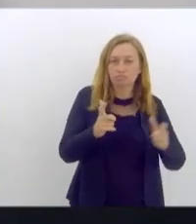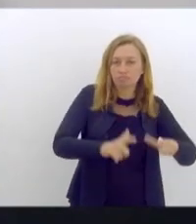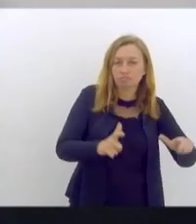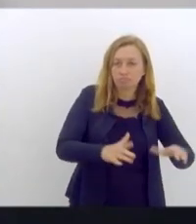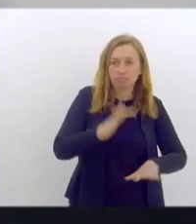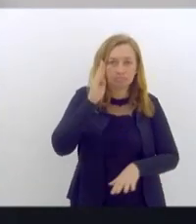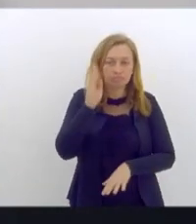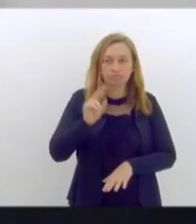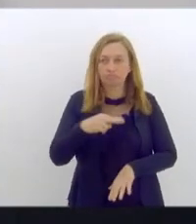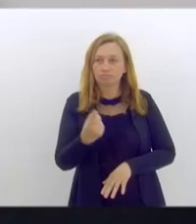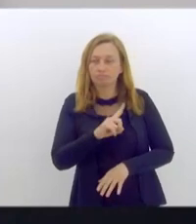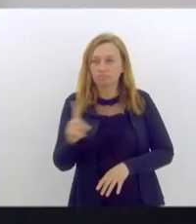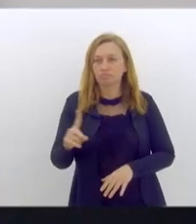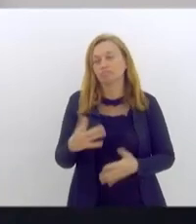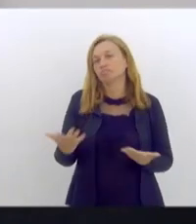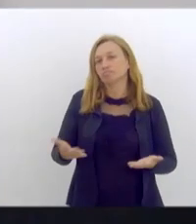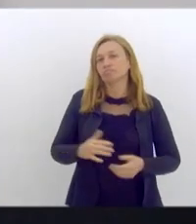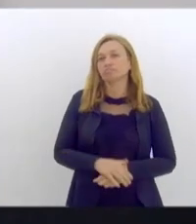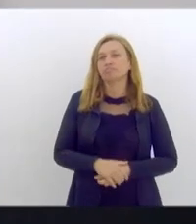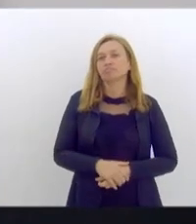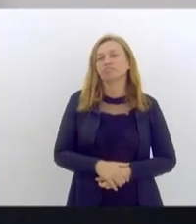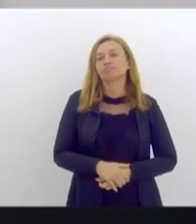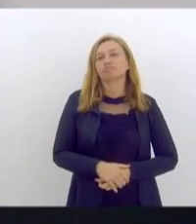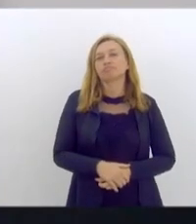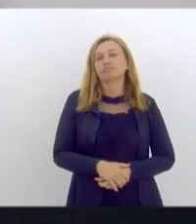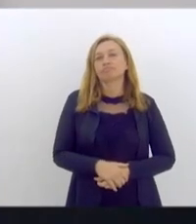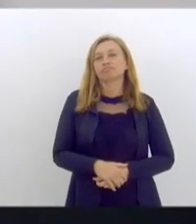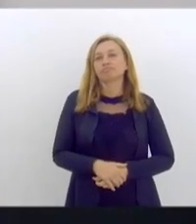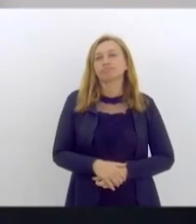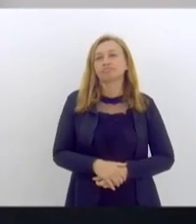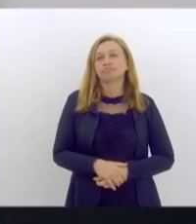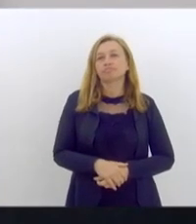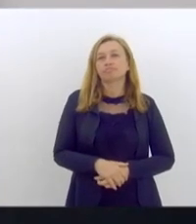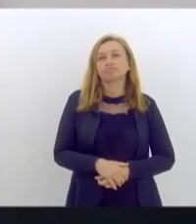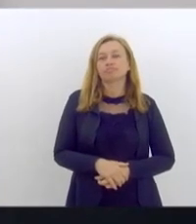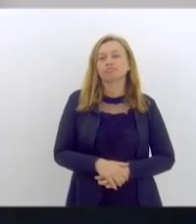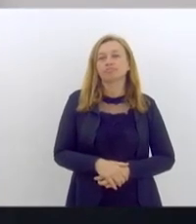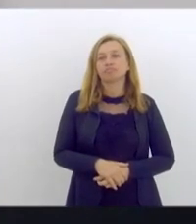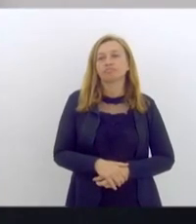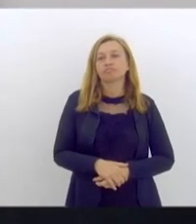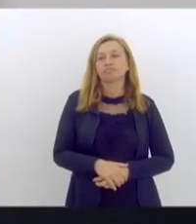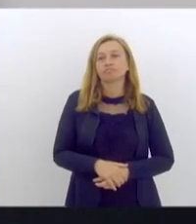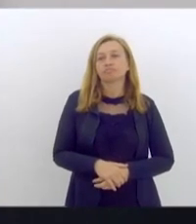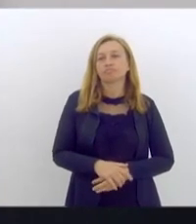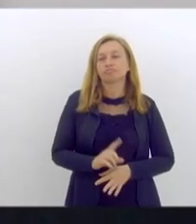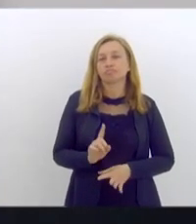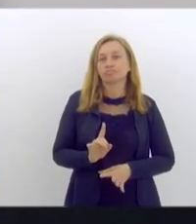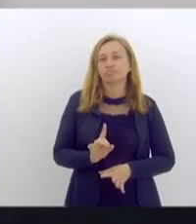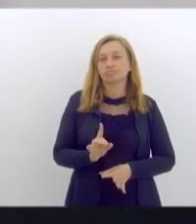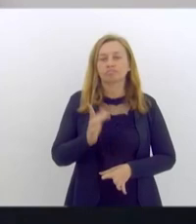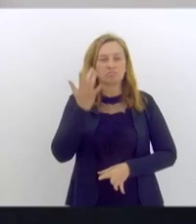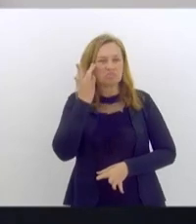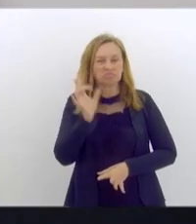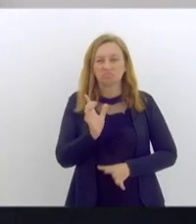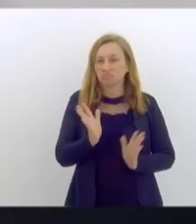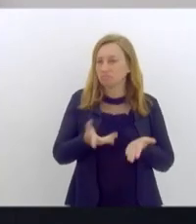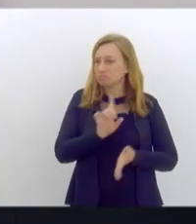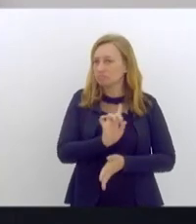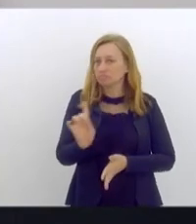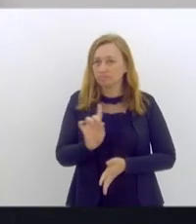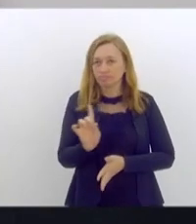porque senão é tudo um chute se tudo chute e não é um chute agora não